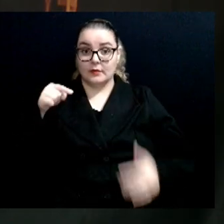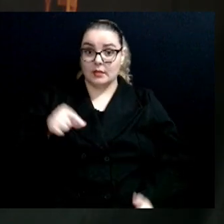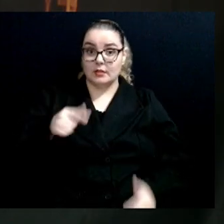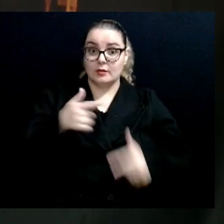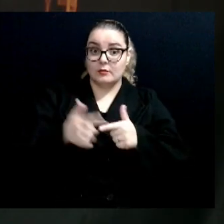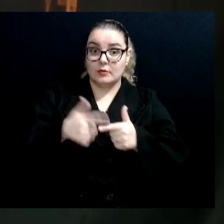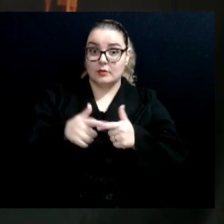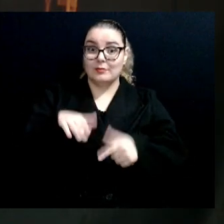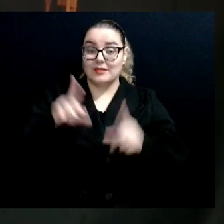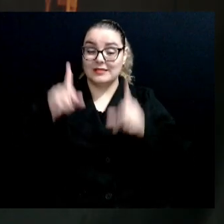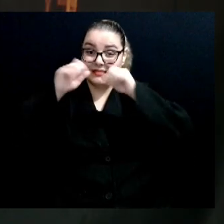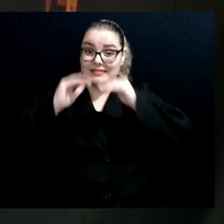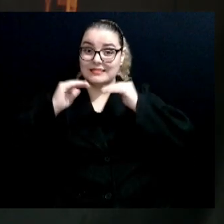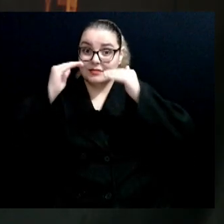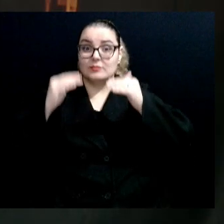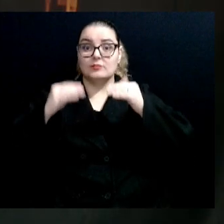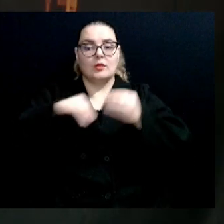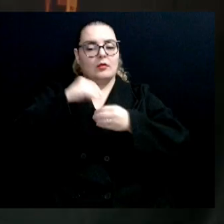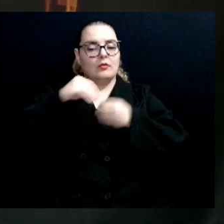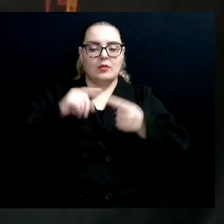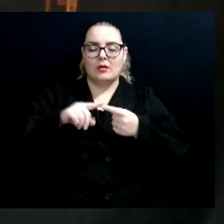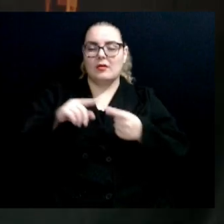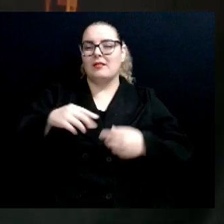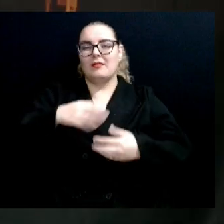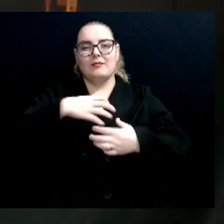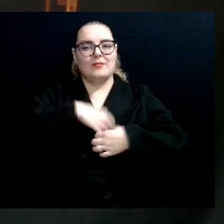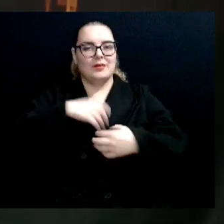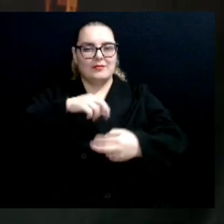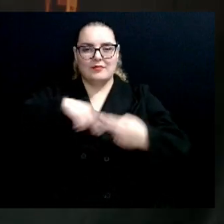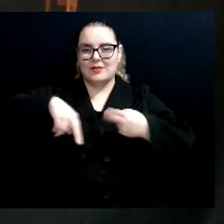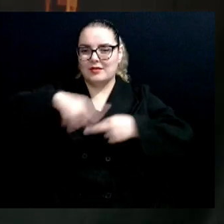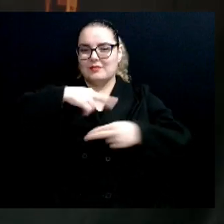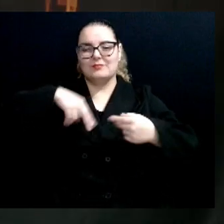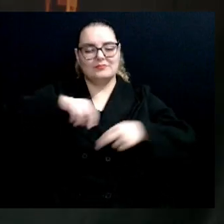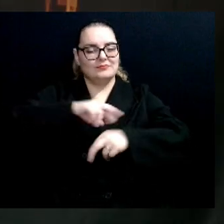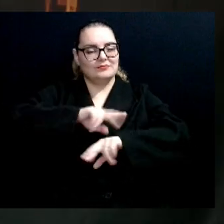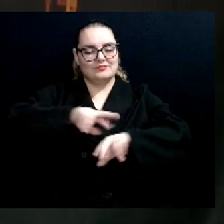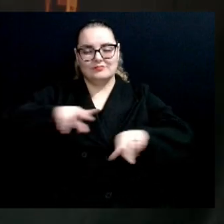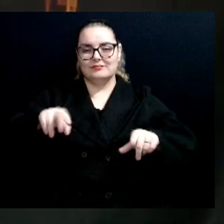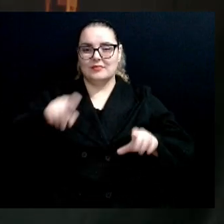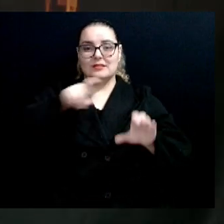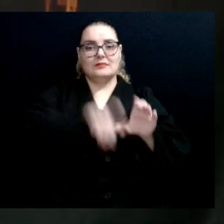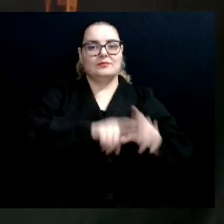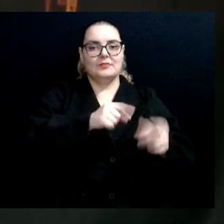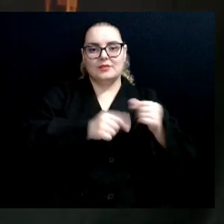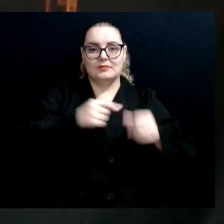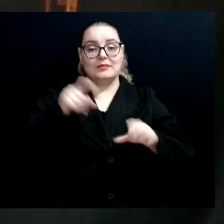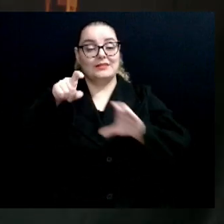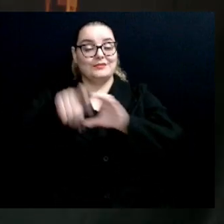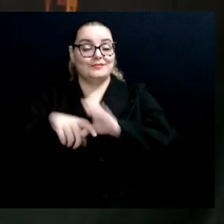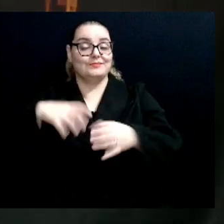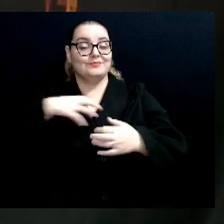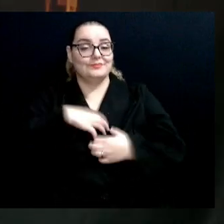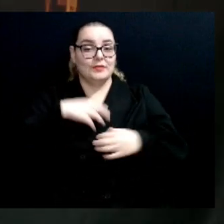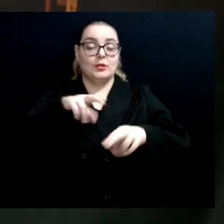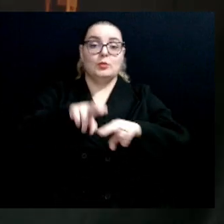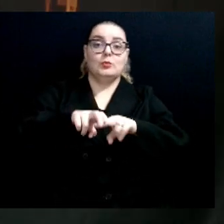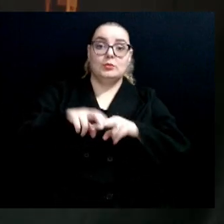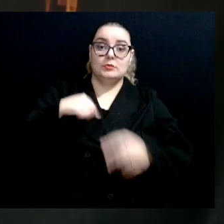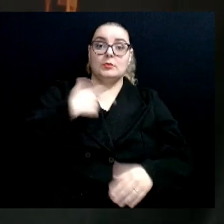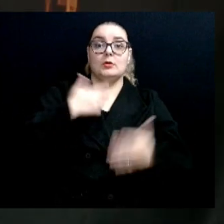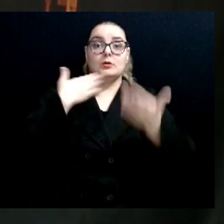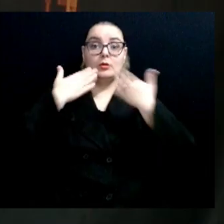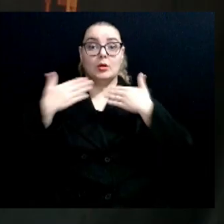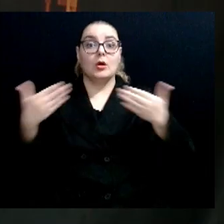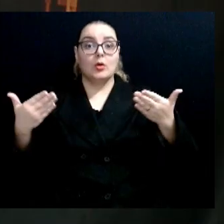porque envolve vínculos afetivos, dependência financeira, dependência emocional. Por isso, a nossa conversa hoje é